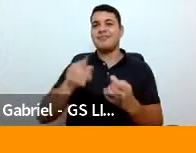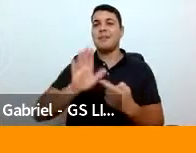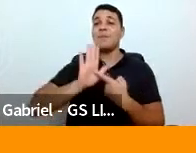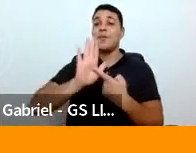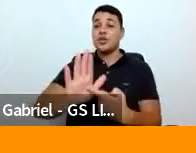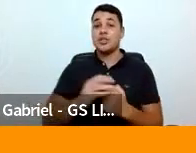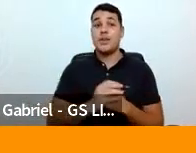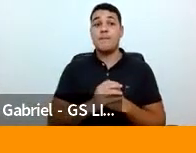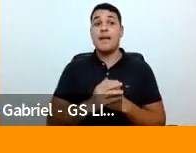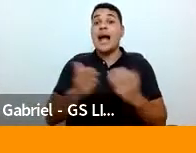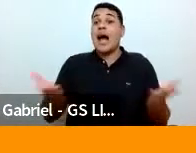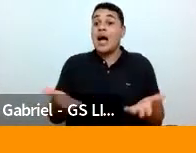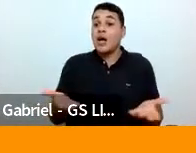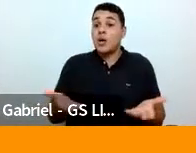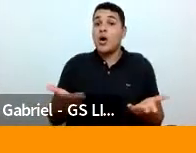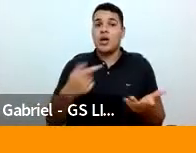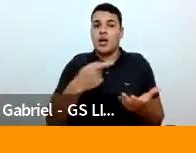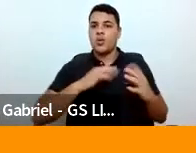feito atualmente, assim,